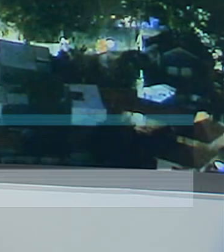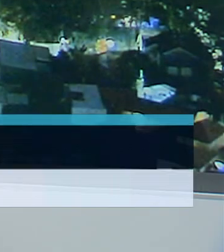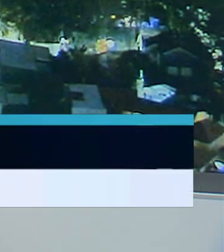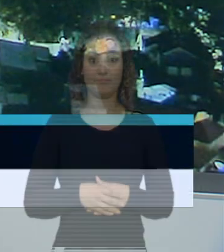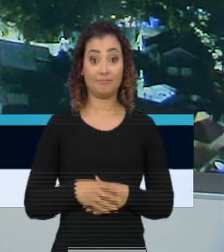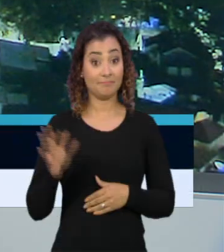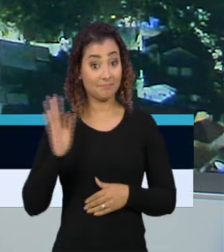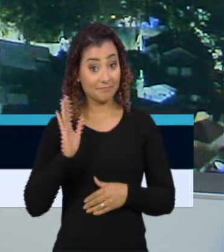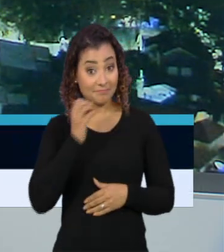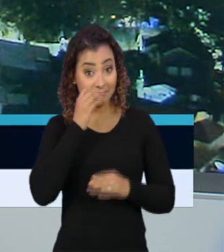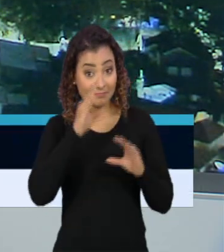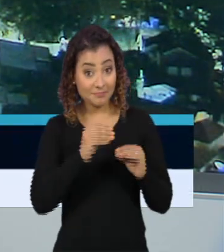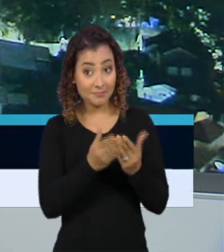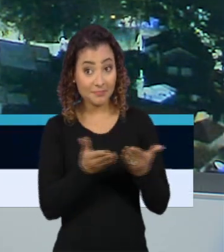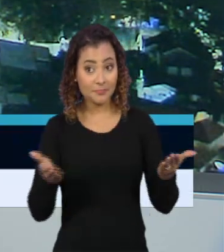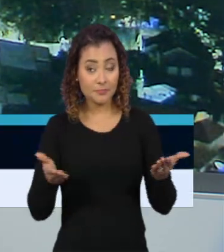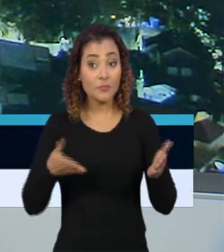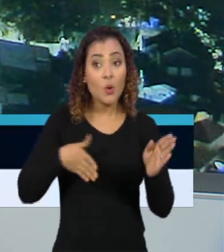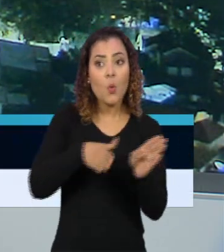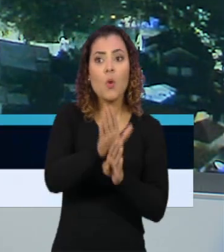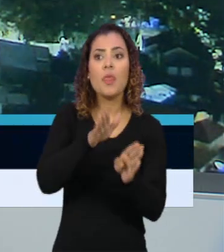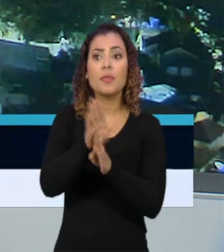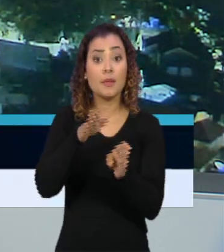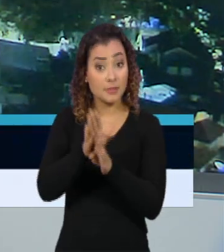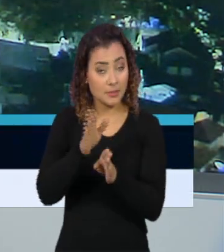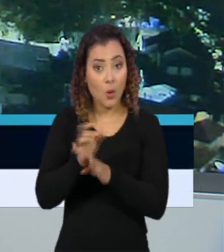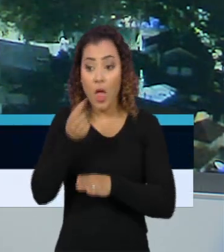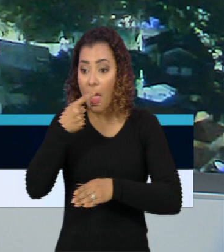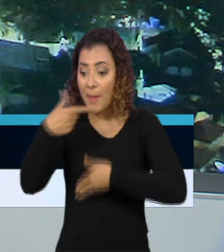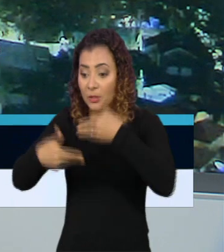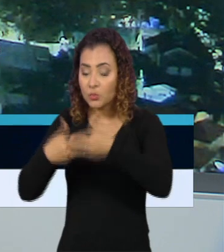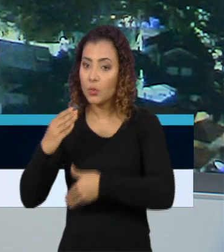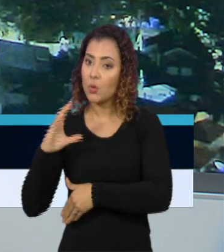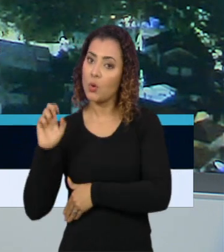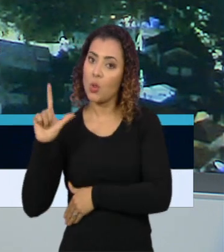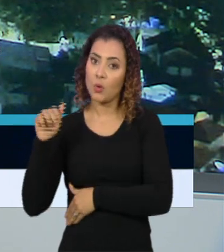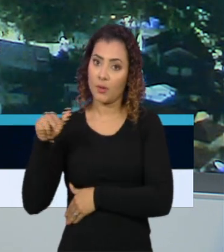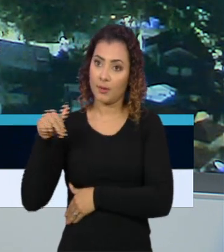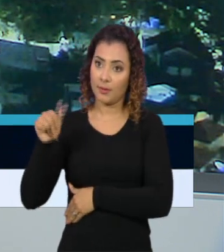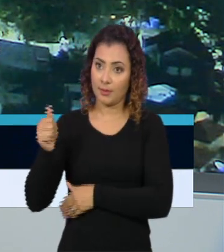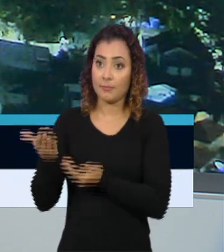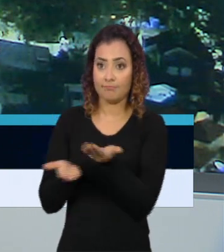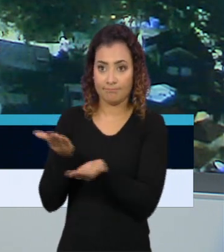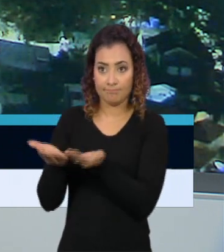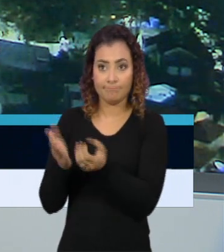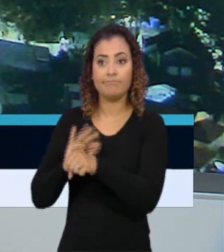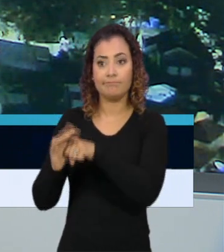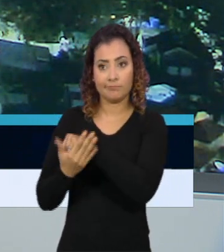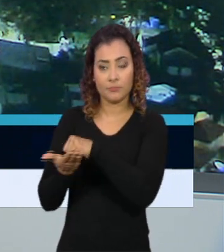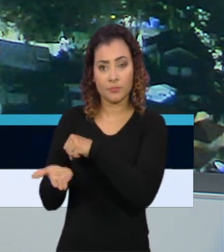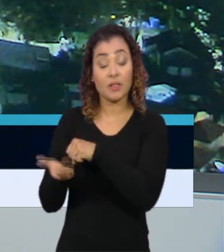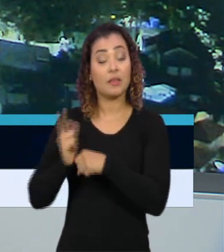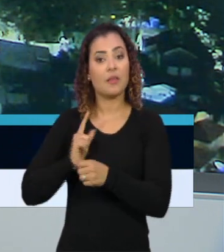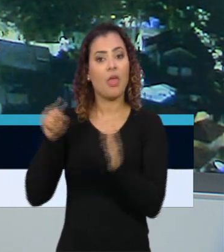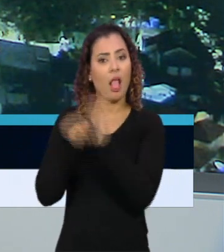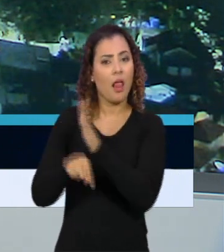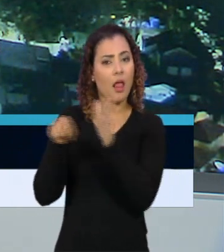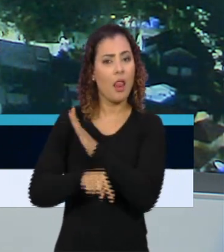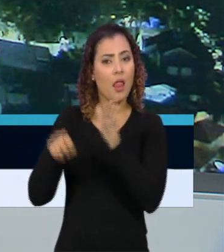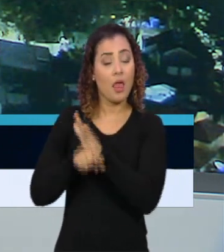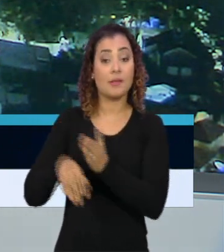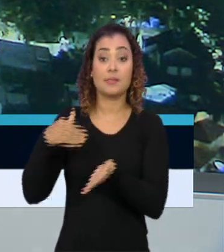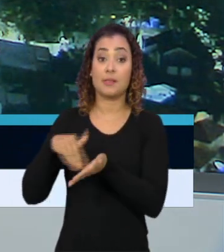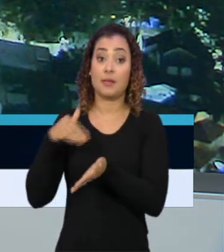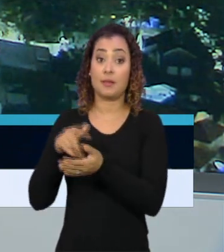olá boa noite a recomendação do uso da cloroquina para tratar a correr de 19 dominou o interrogatório da